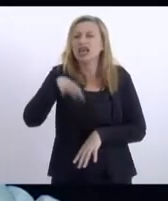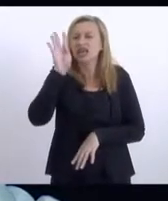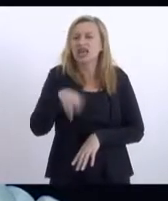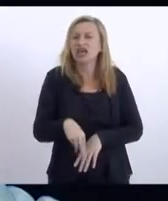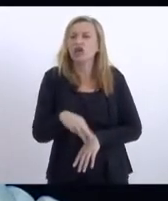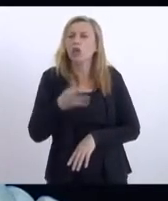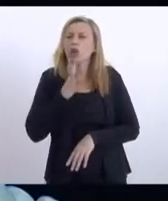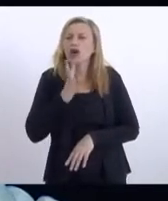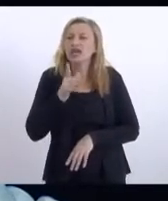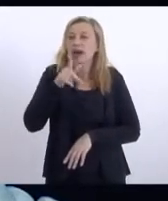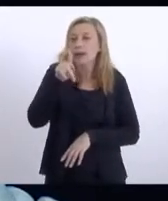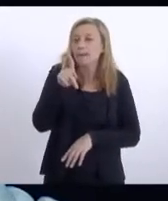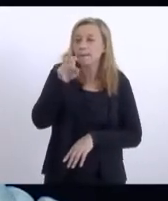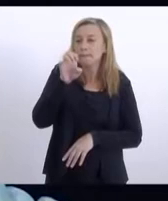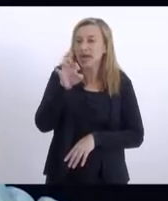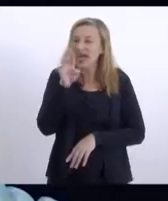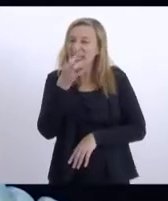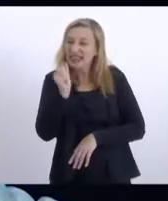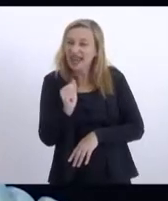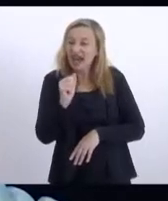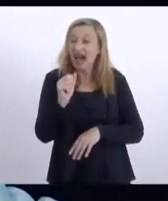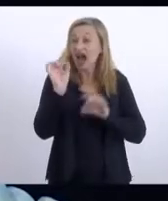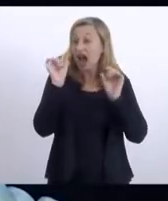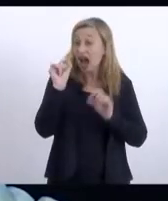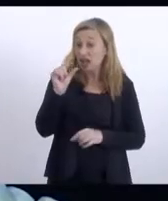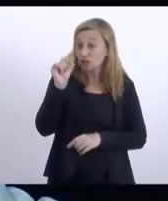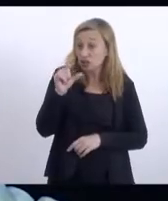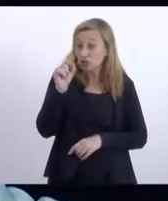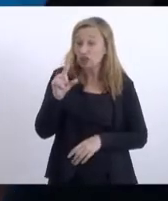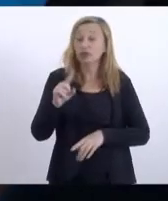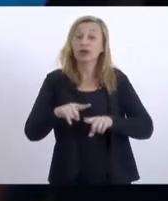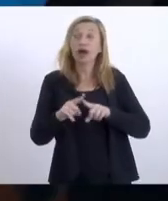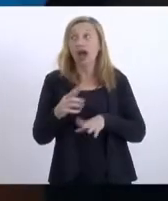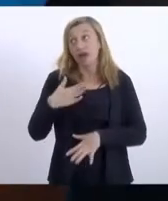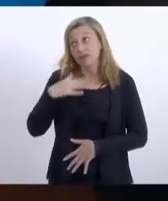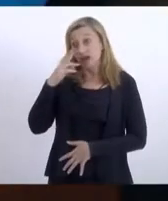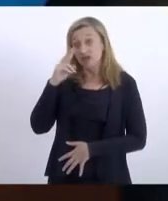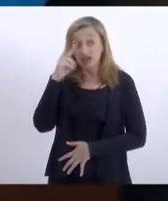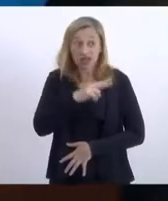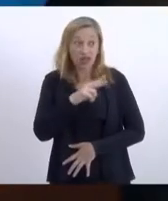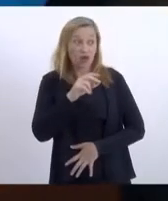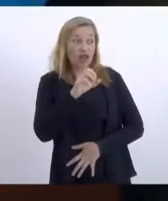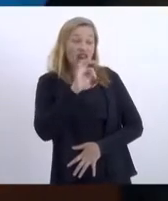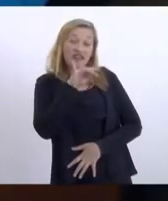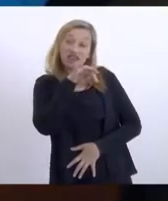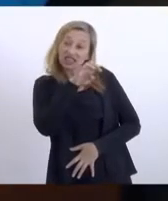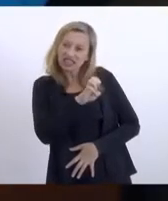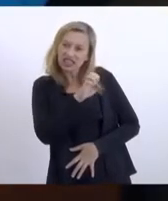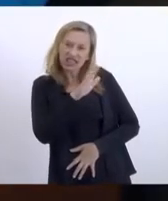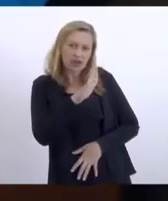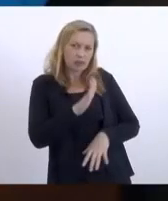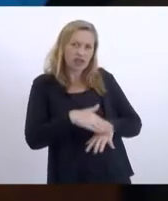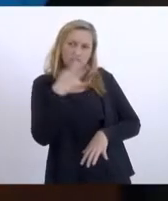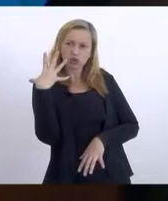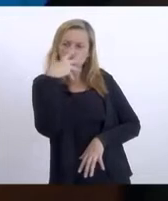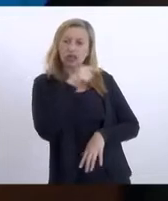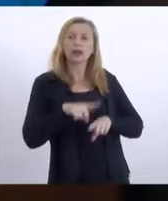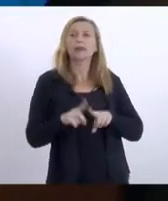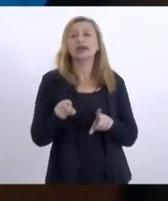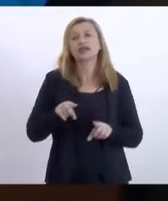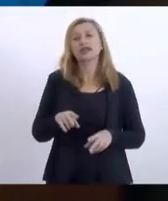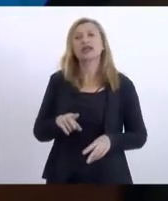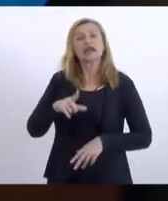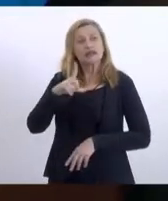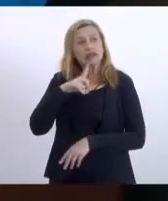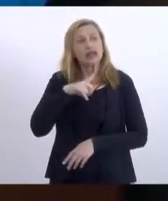Azul, uma pedra que, no meu ponto de vista, a Elefantina é muito mais bonita, né, que tem a Pedra do Pangarito e a Elefantina. E ali